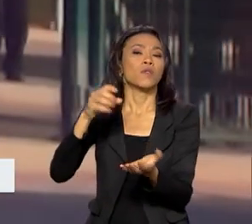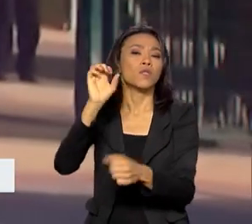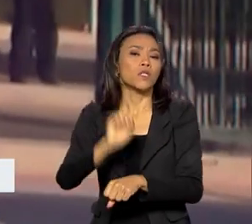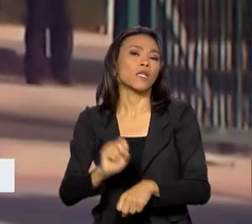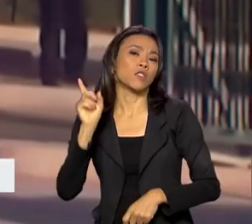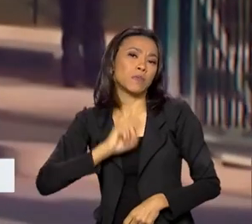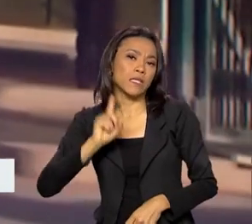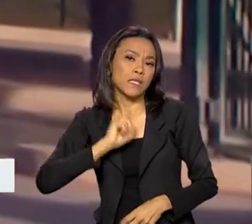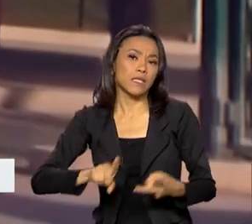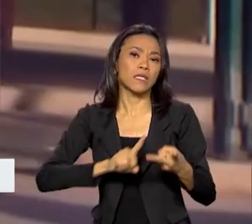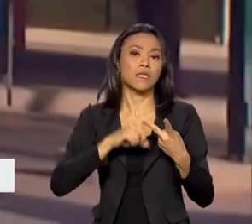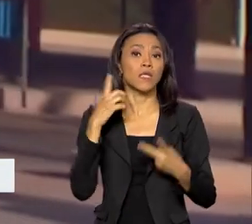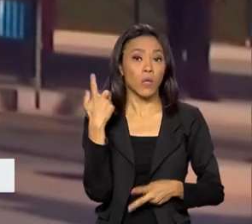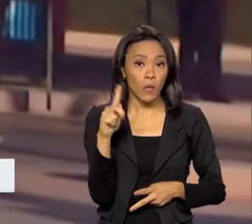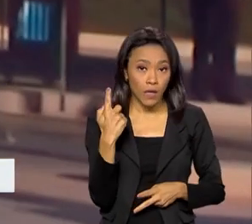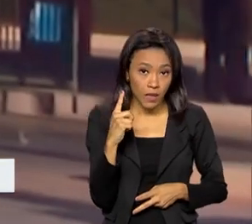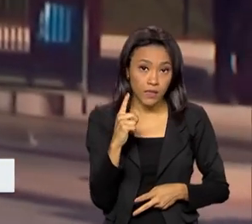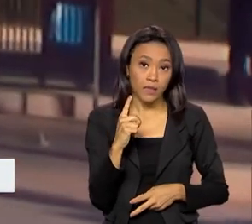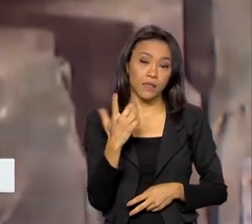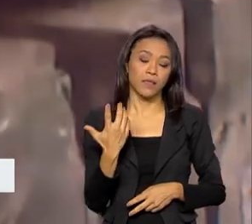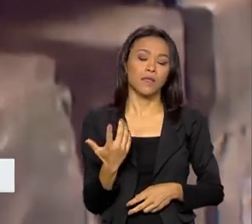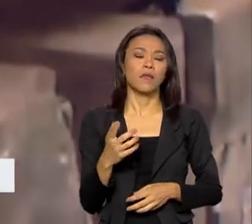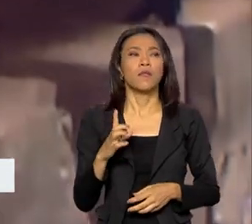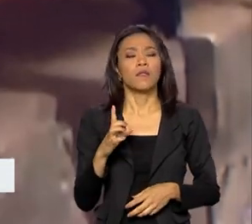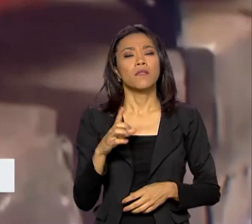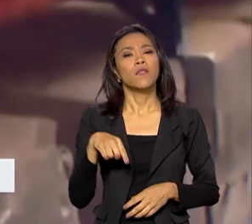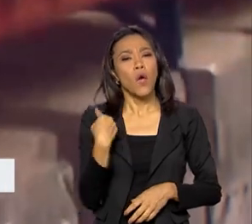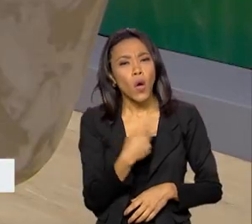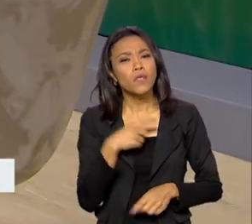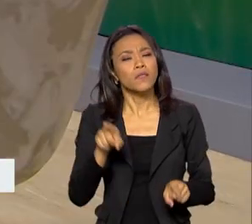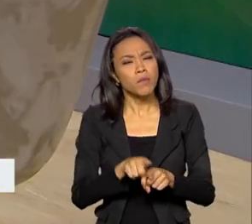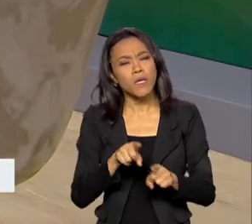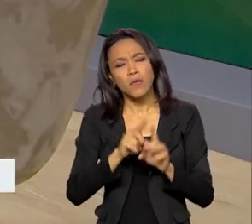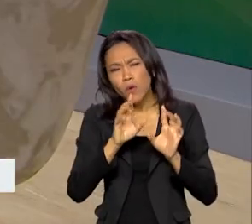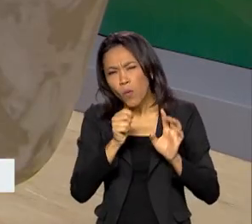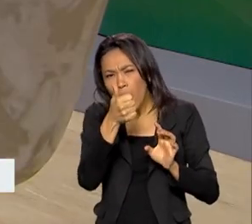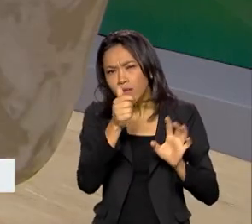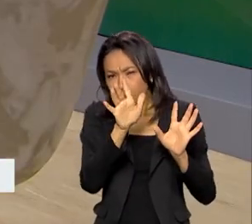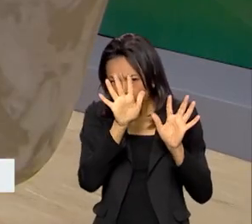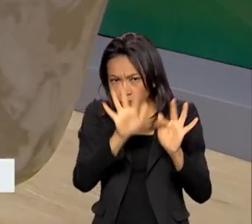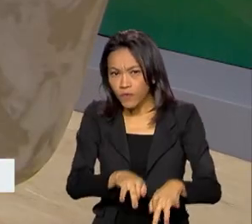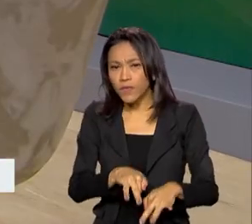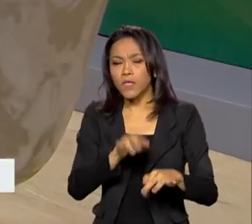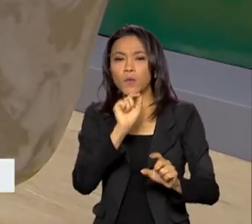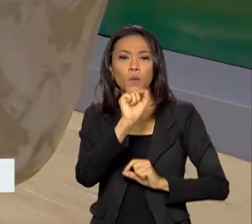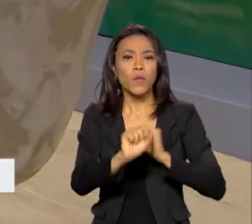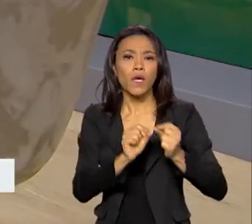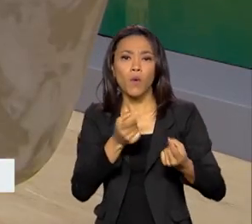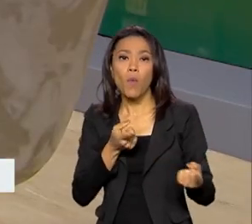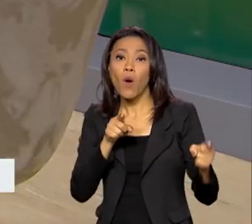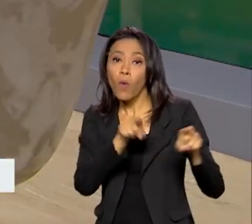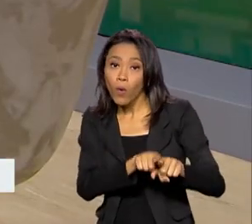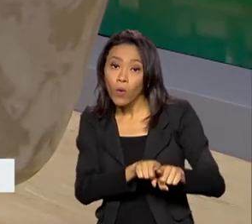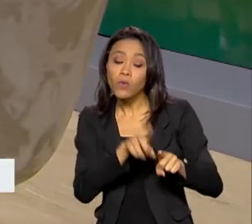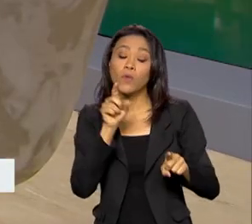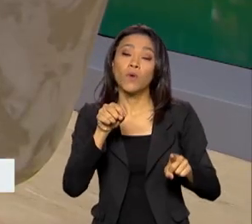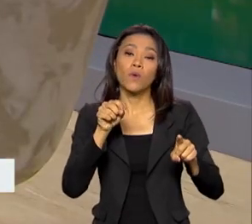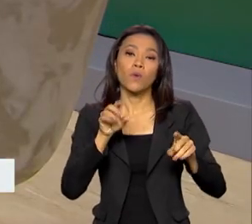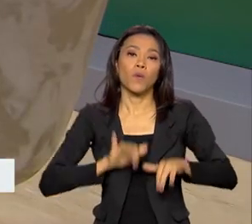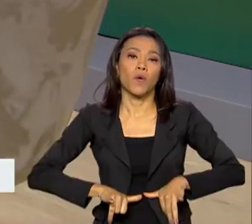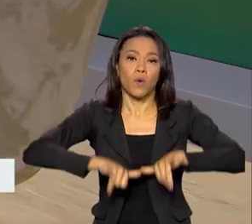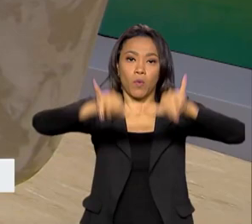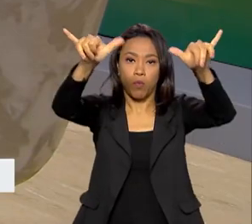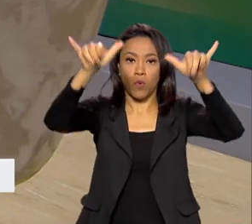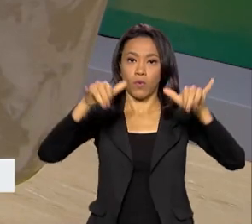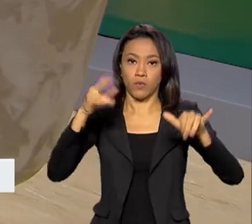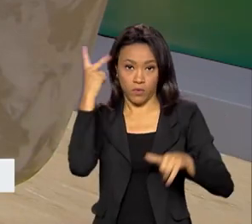Gerais e Goiás. Além disso, também nós estamos finalizando um acordo com a direção do aeroporto de Guarulhos